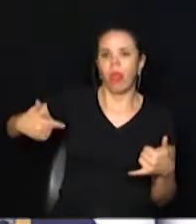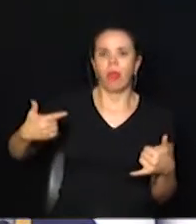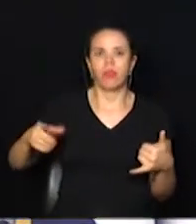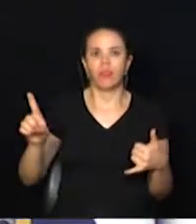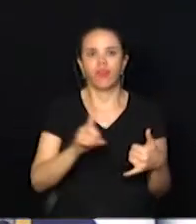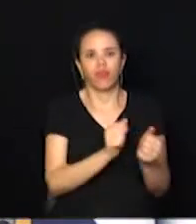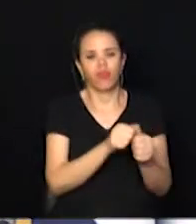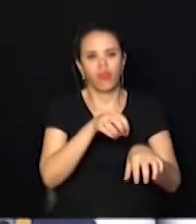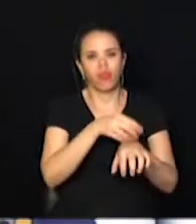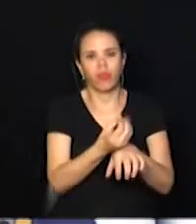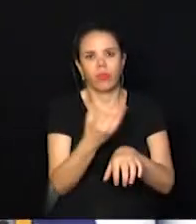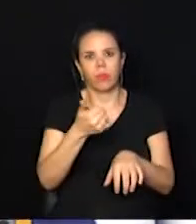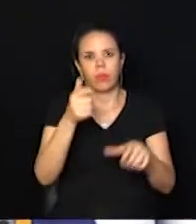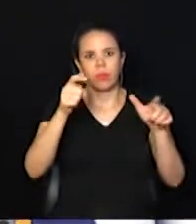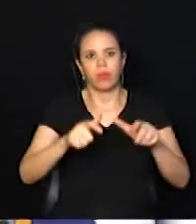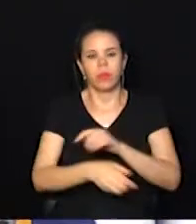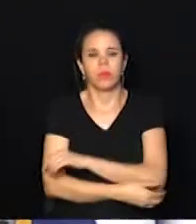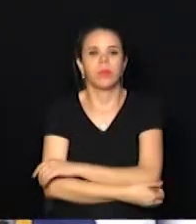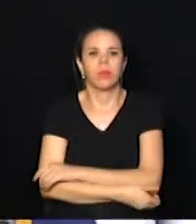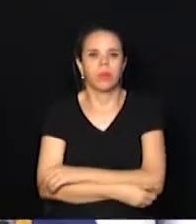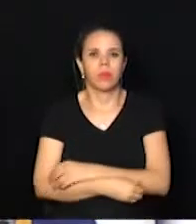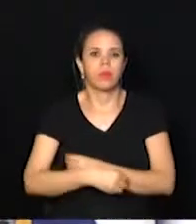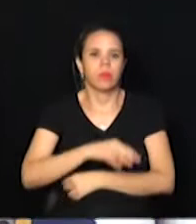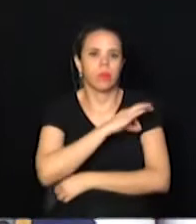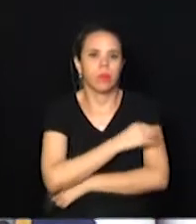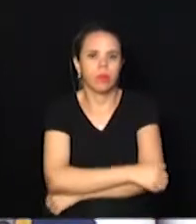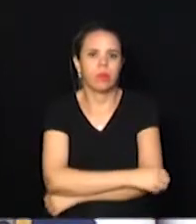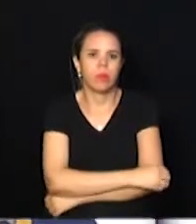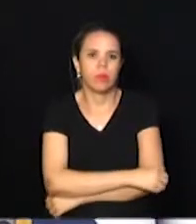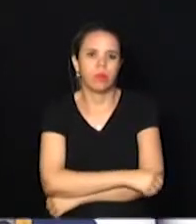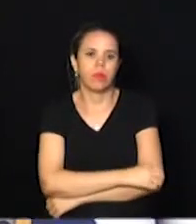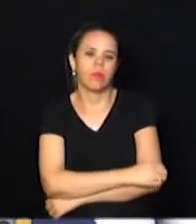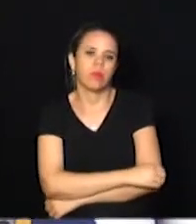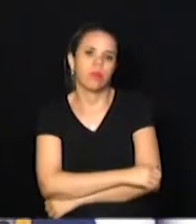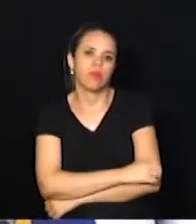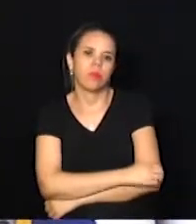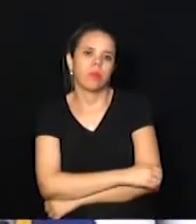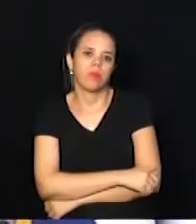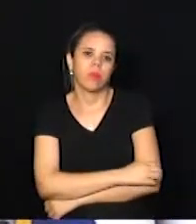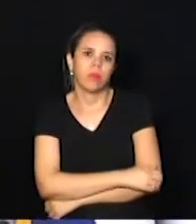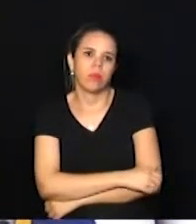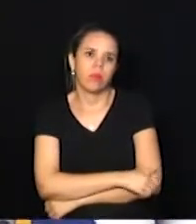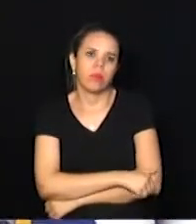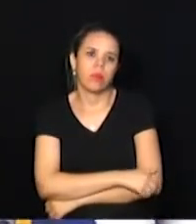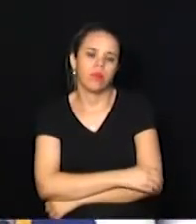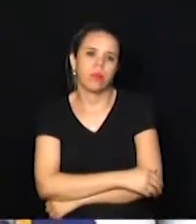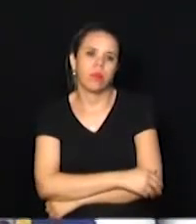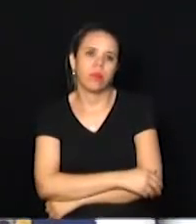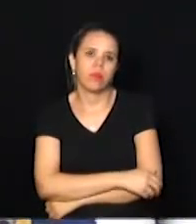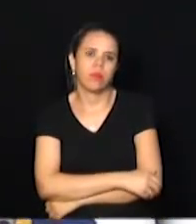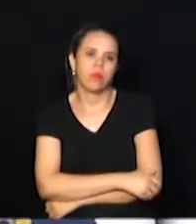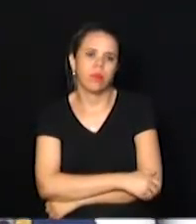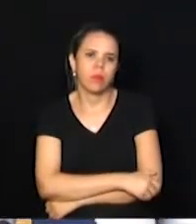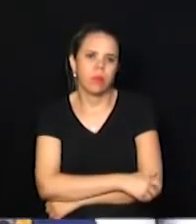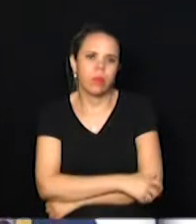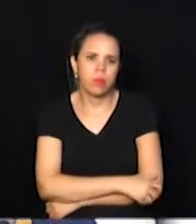SAMU. Eu fui a primeira pessoa a chegar no local, além da polícia. E o Hans, né, que é um velho conhecido